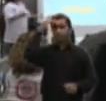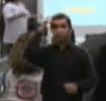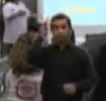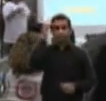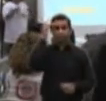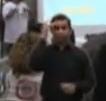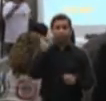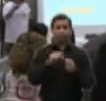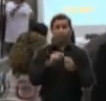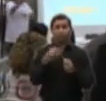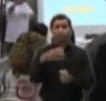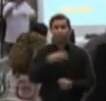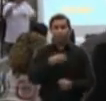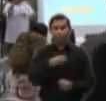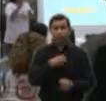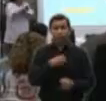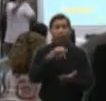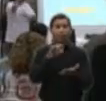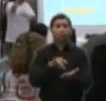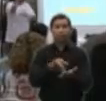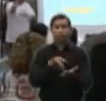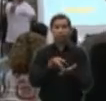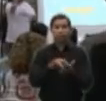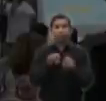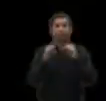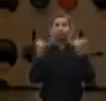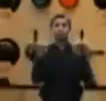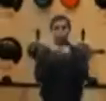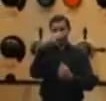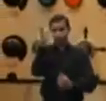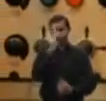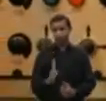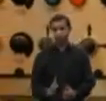sintam como verdadeiros cidadãos e verdadeiras cidadãs.